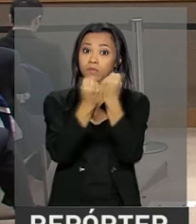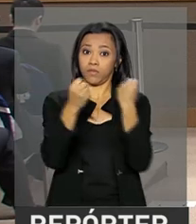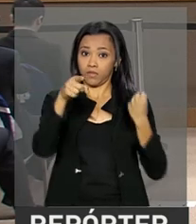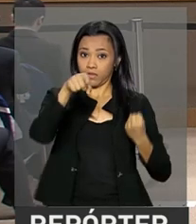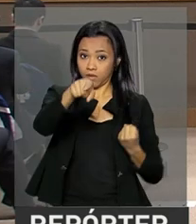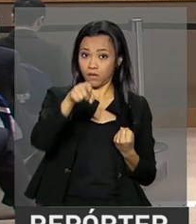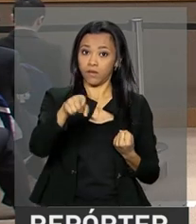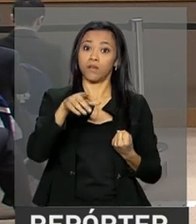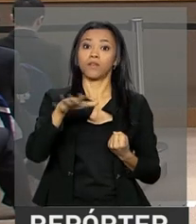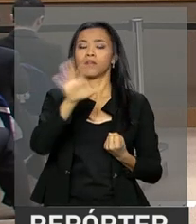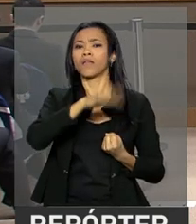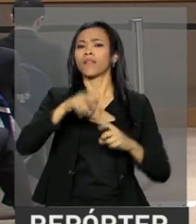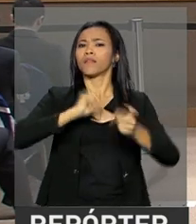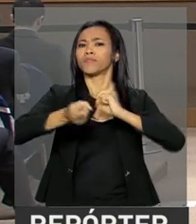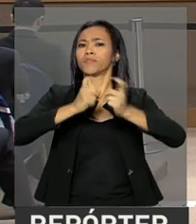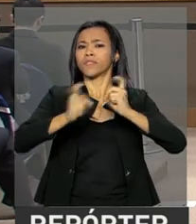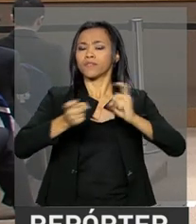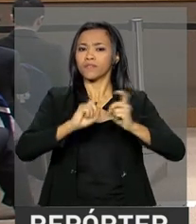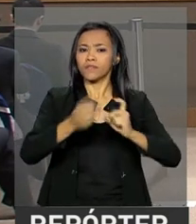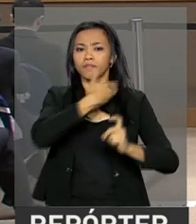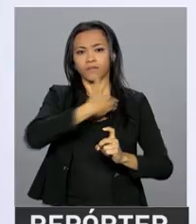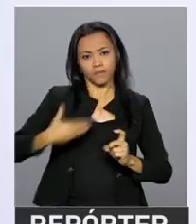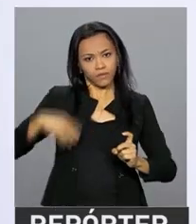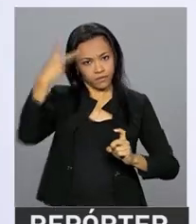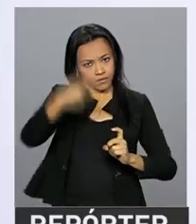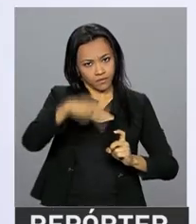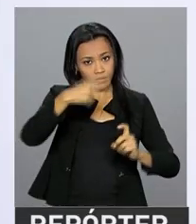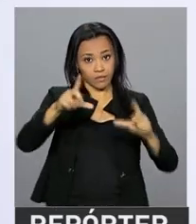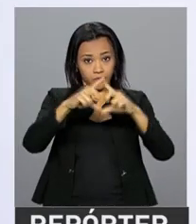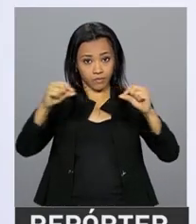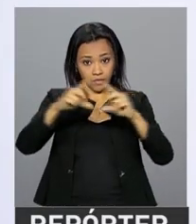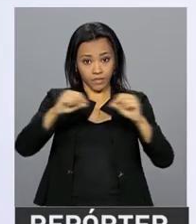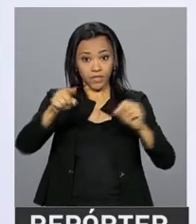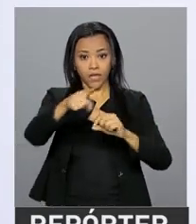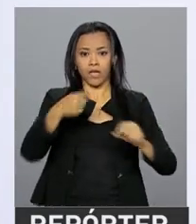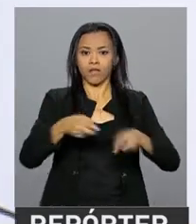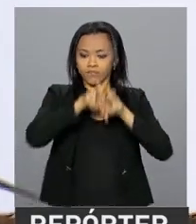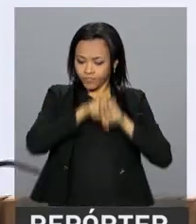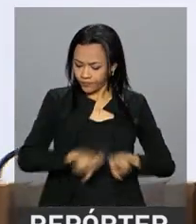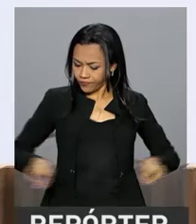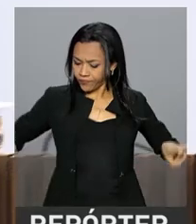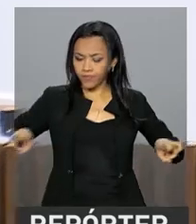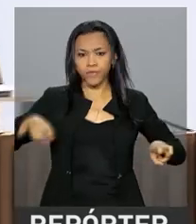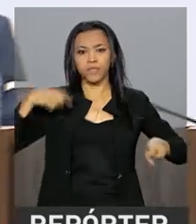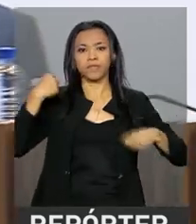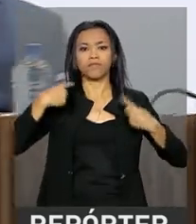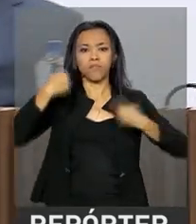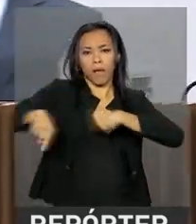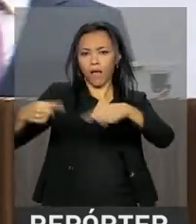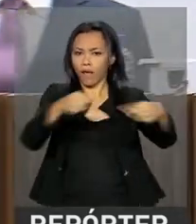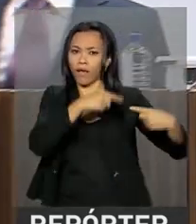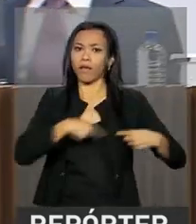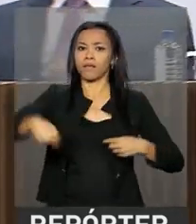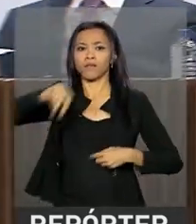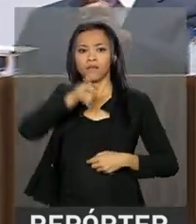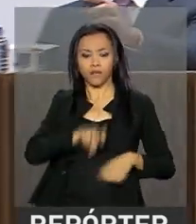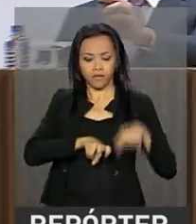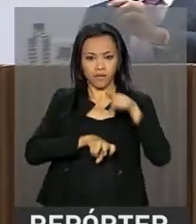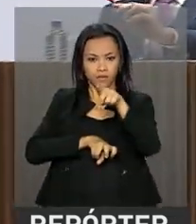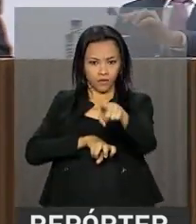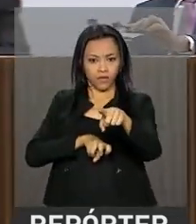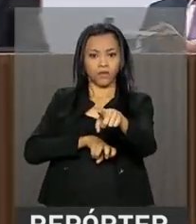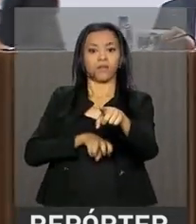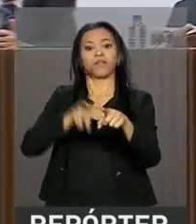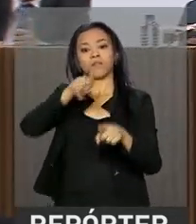Administrativo e Administração Pública, realizado em Brasília. Na mesa de debates, o presidente da República em exercício, Rodrigo Maia, afirmou